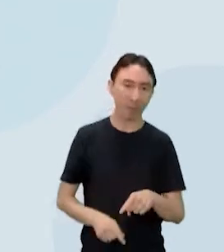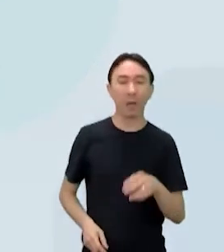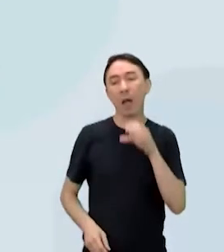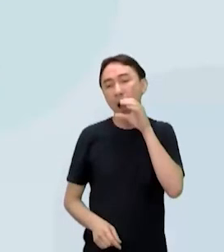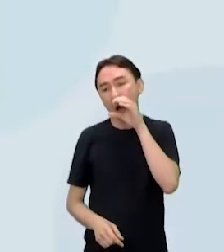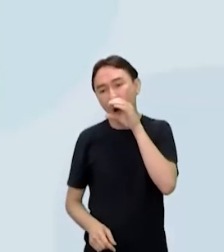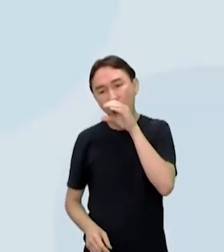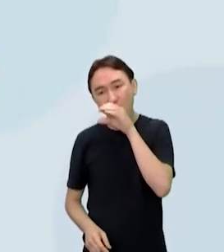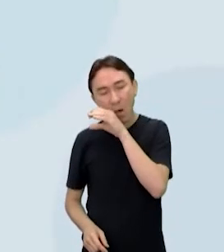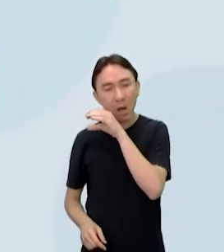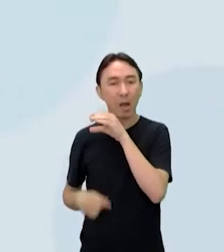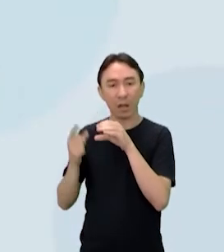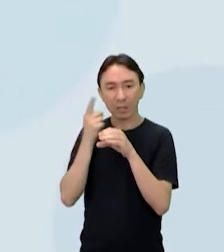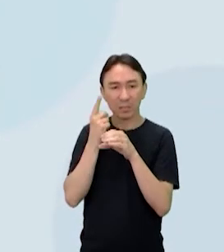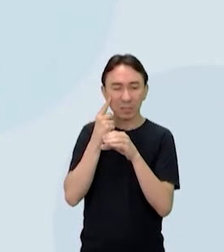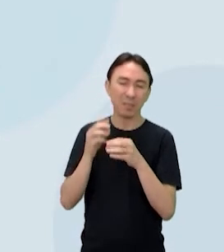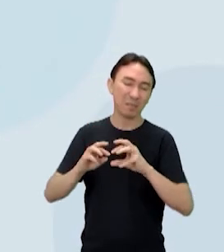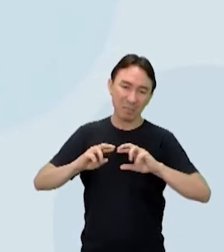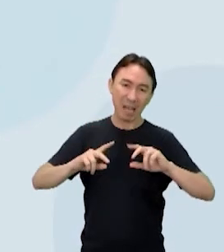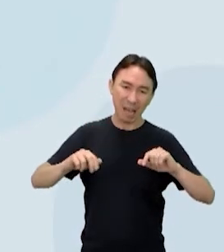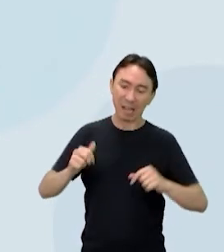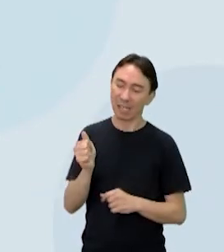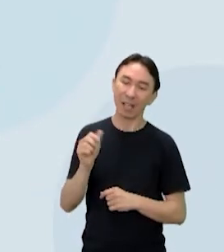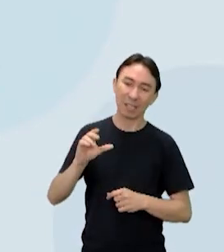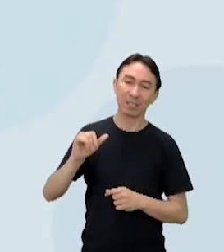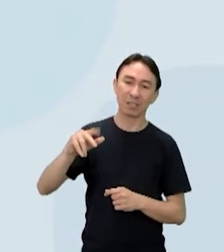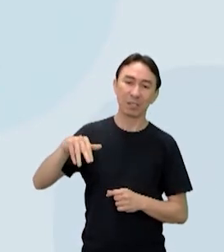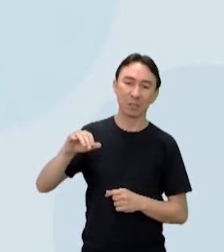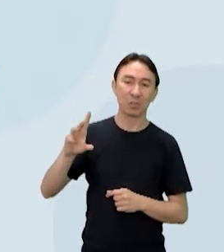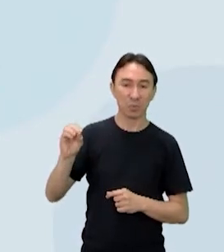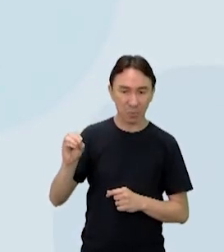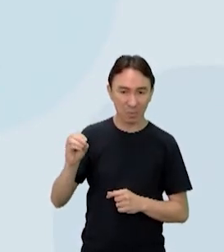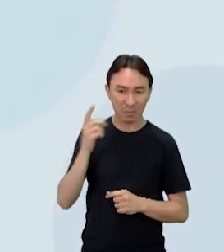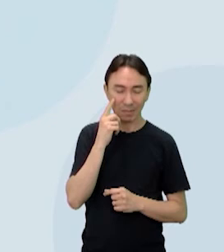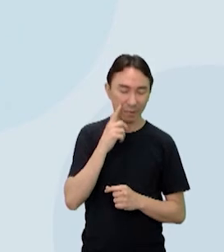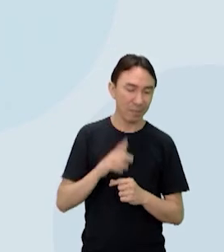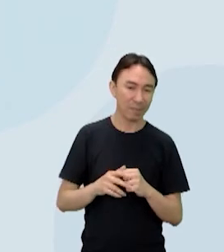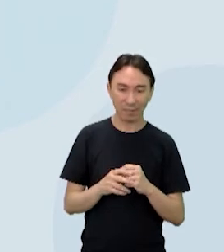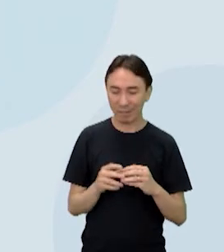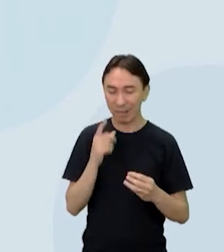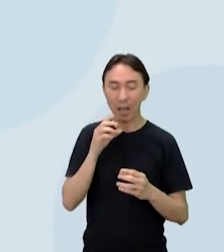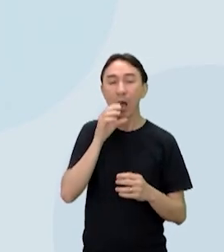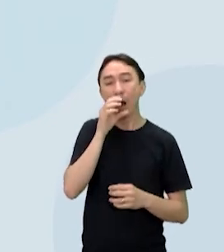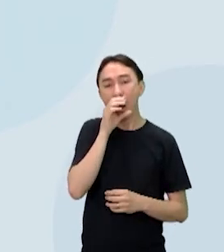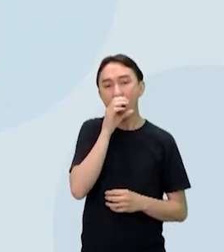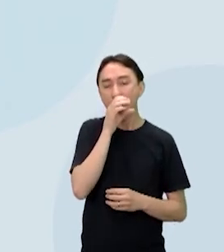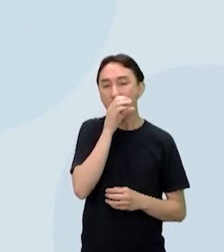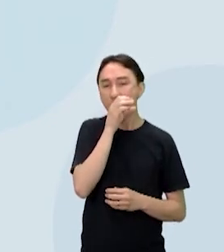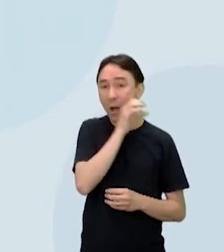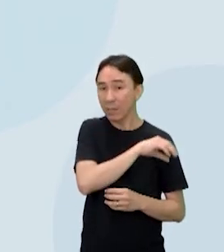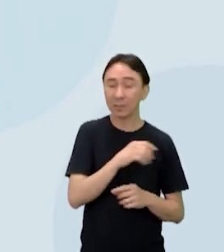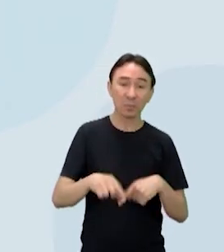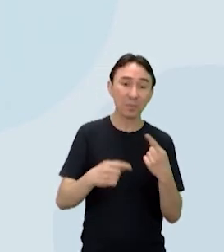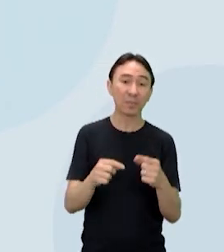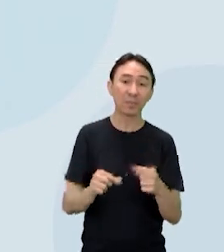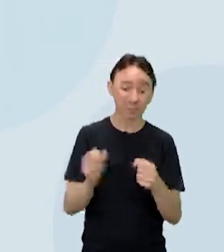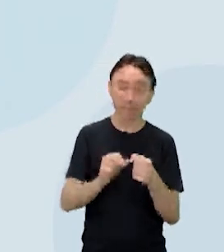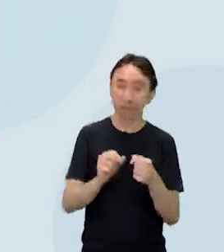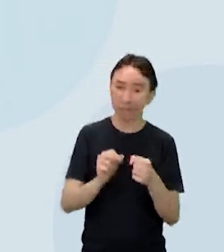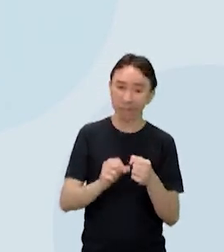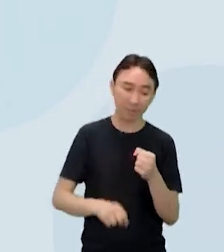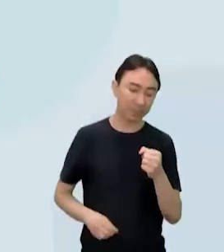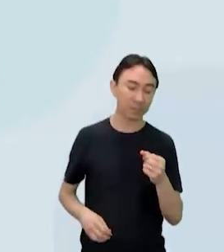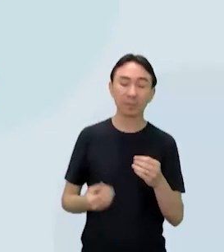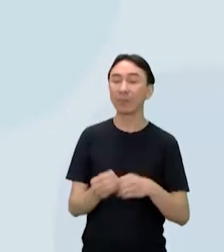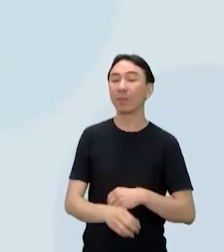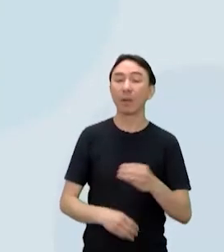uma mistura aí de aminoácidos e aí eles conseguiram formar através desse aquecimento dessa mistura moléculas proteicas,